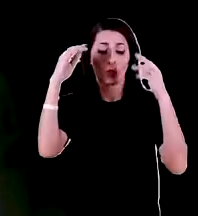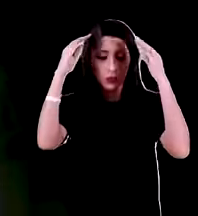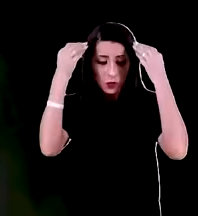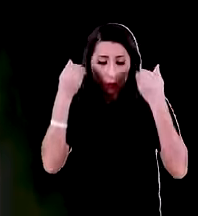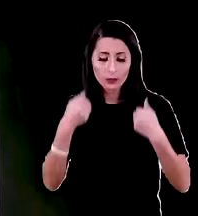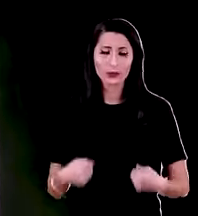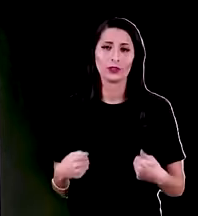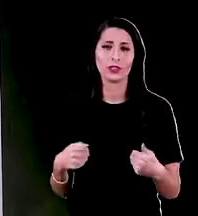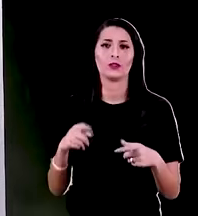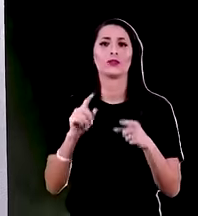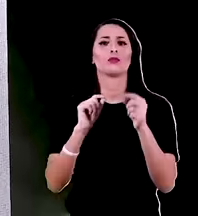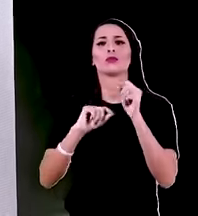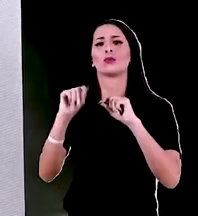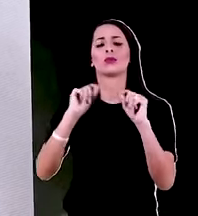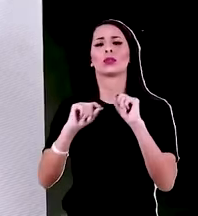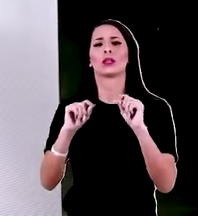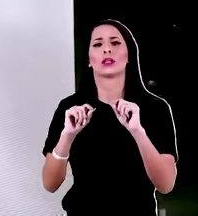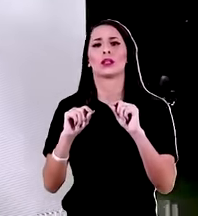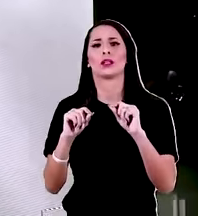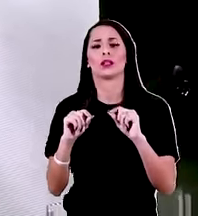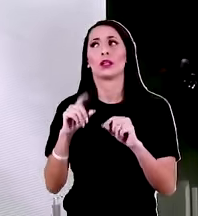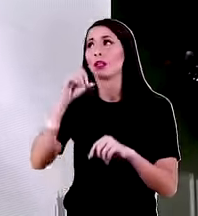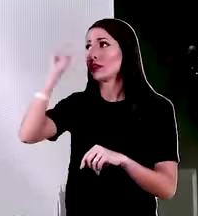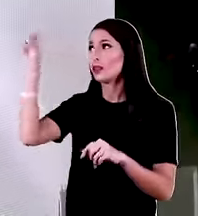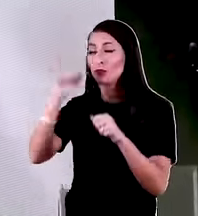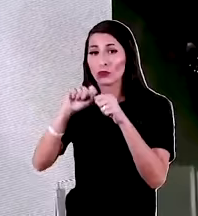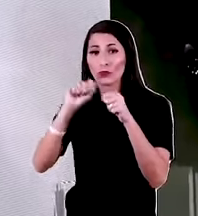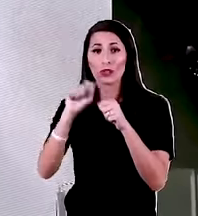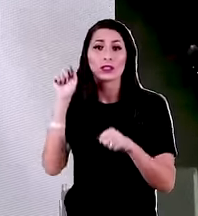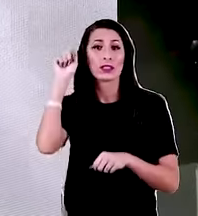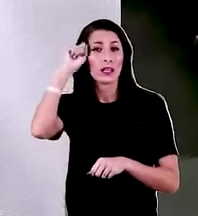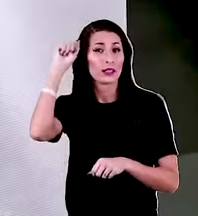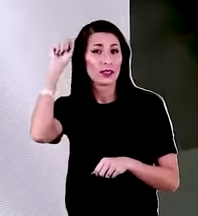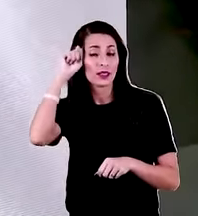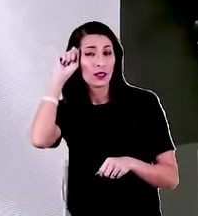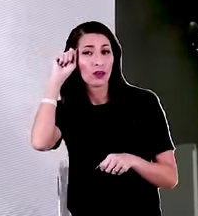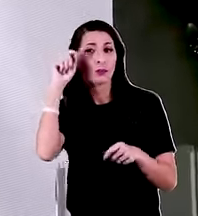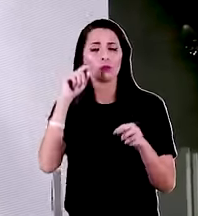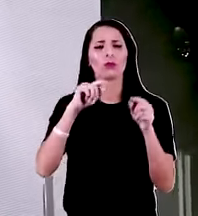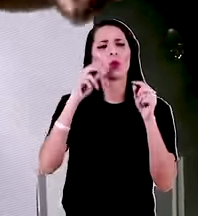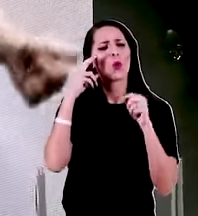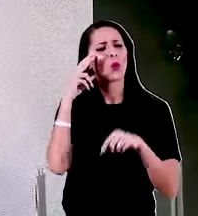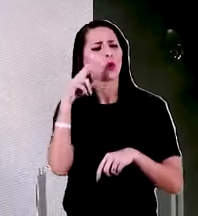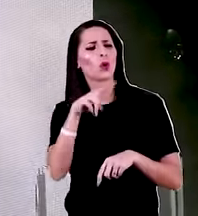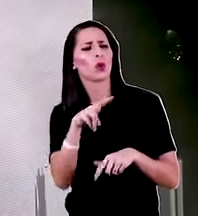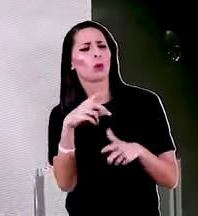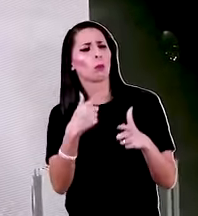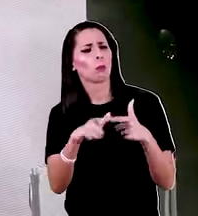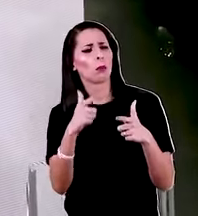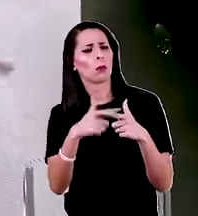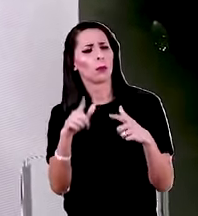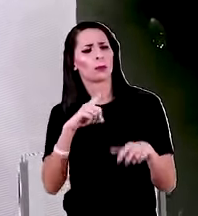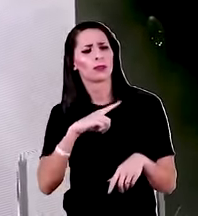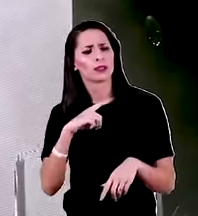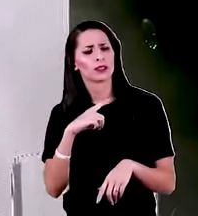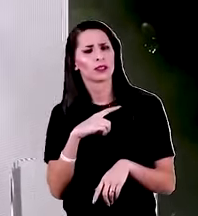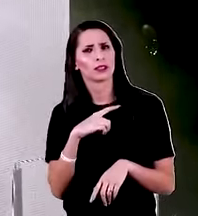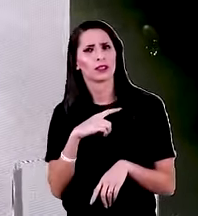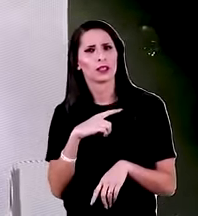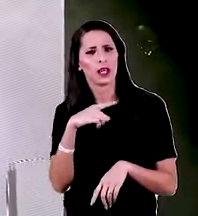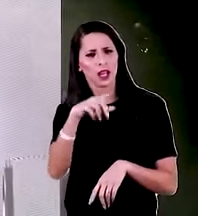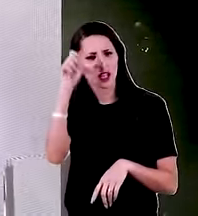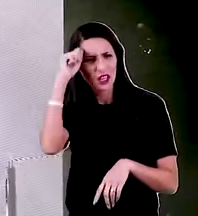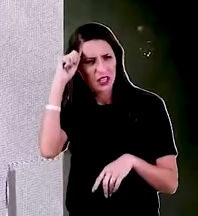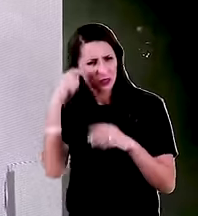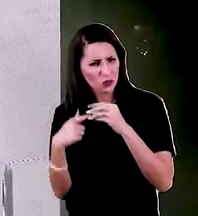no centro. Ele disse, tem algum problema. Foi ou não foi? O problema foi que Adão estava sozinho. Ele disse assim, vou fazer uma